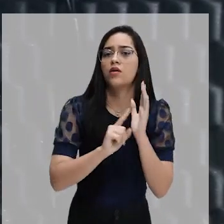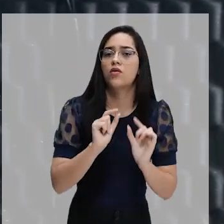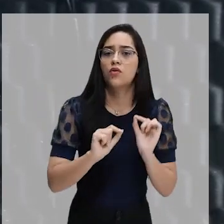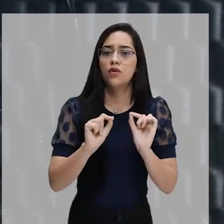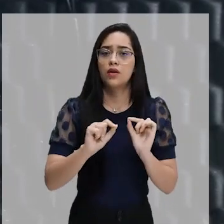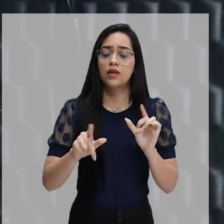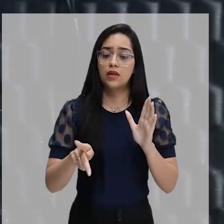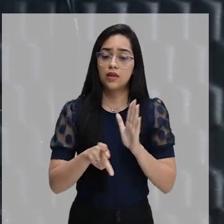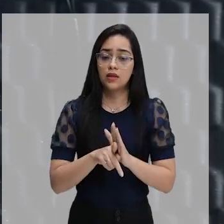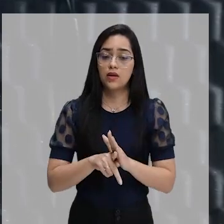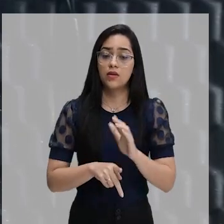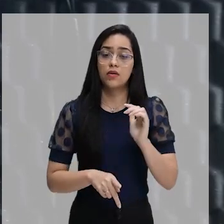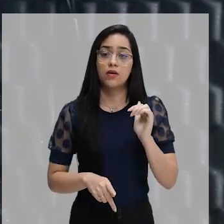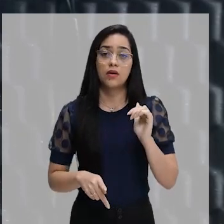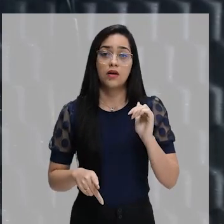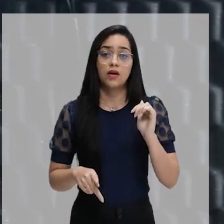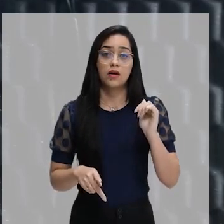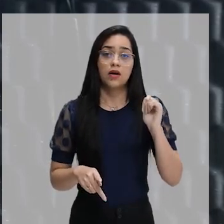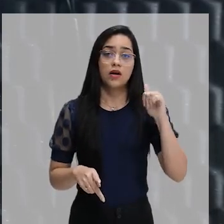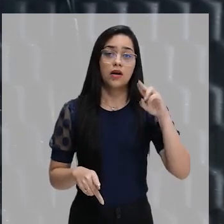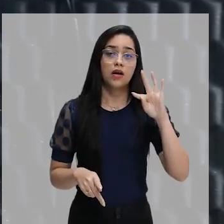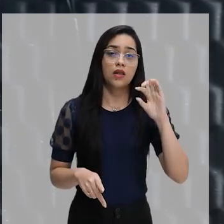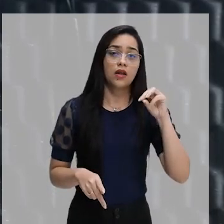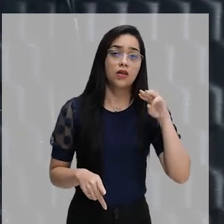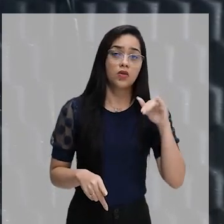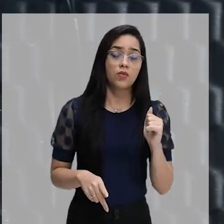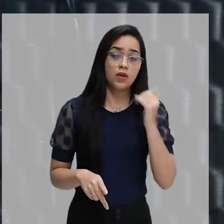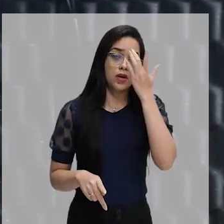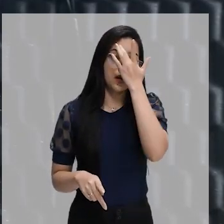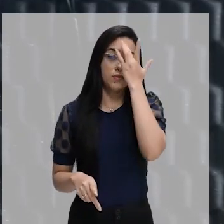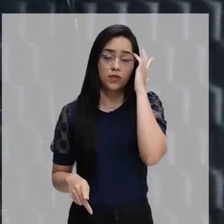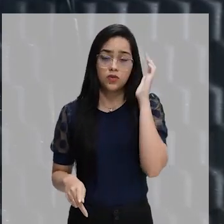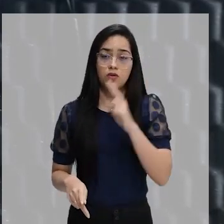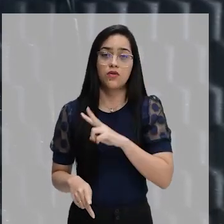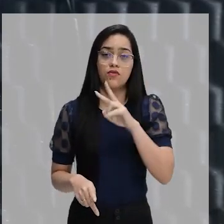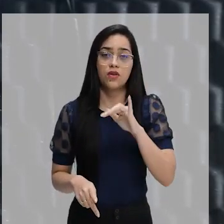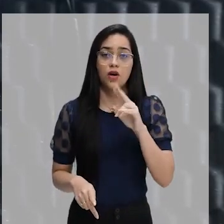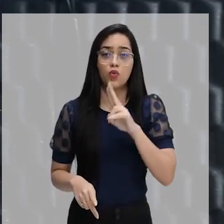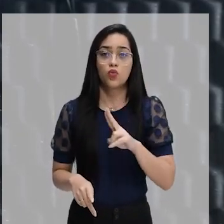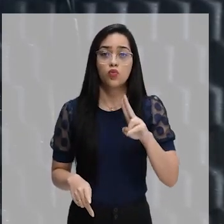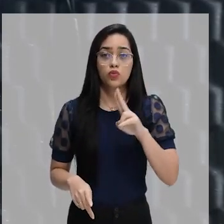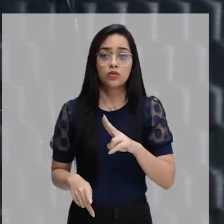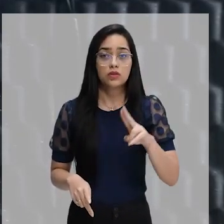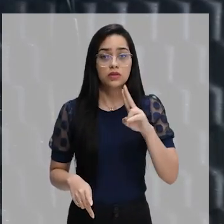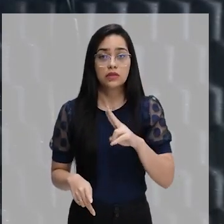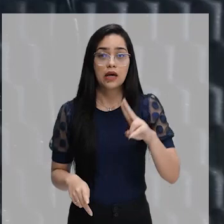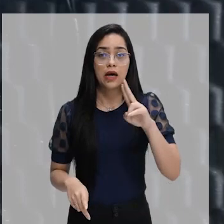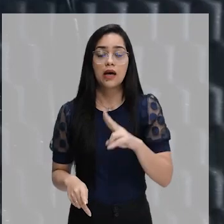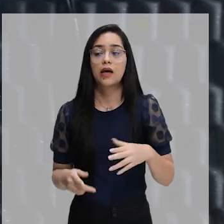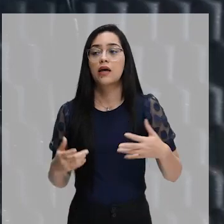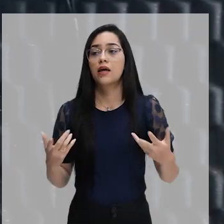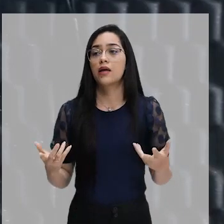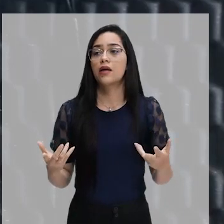a anatomia do caráter, ou seja, o homem vai utilizar,